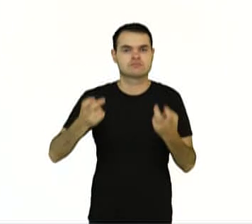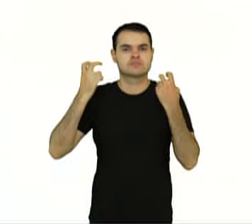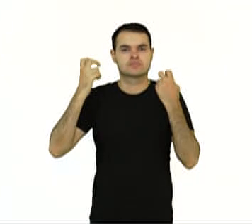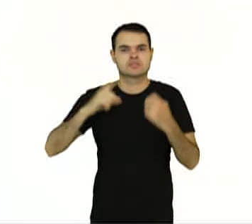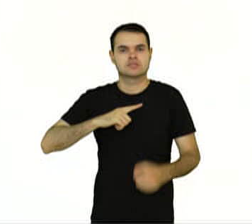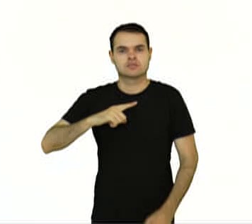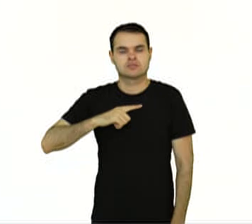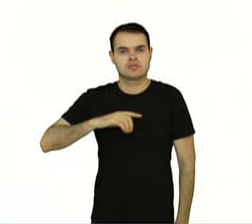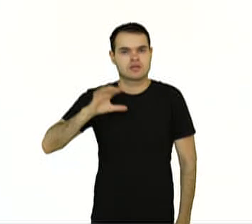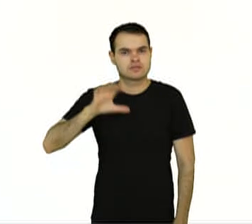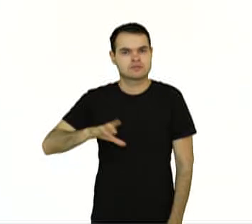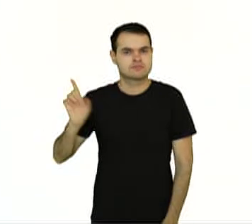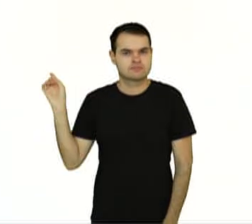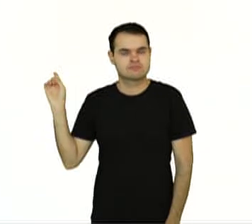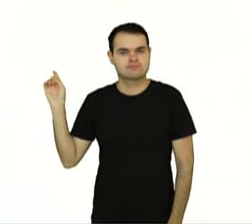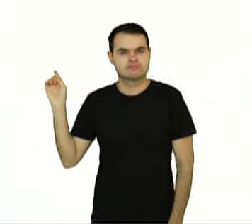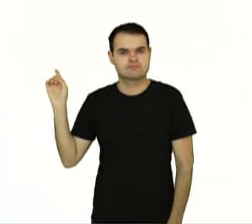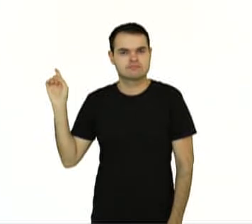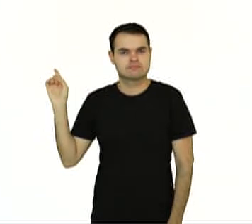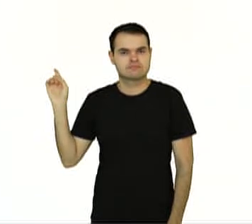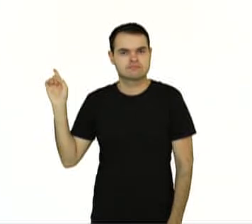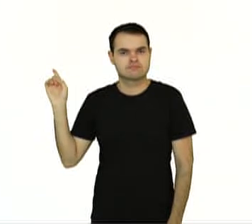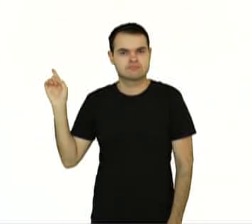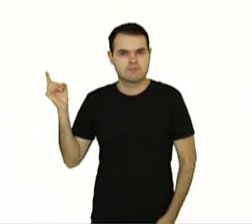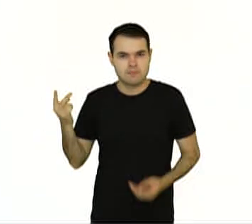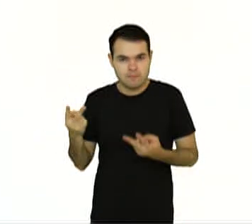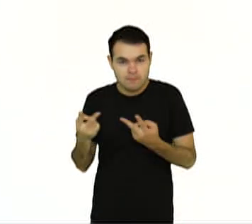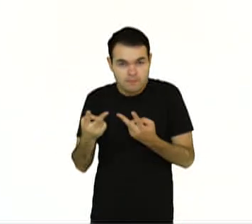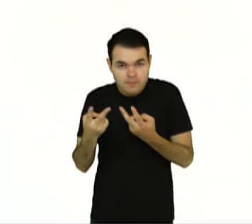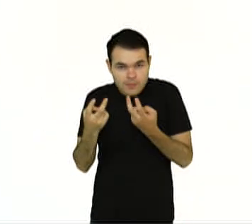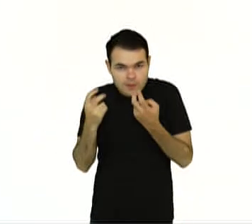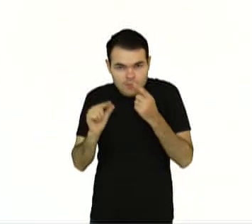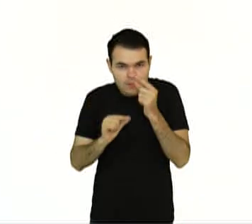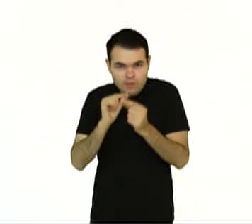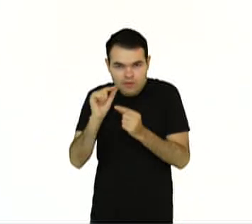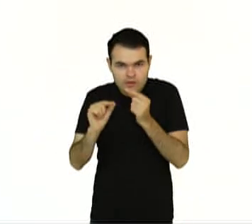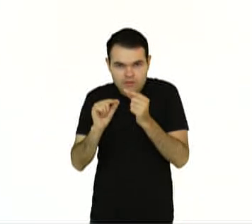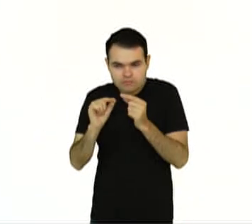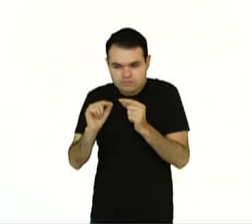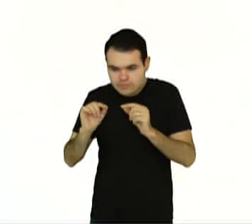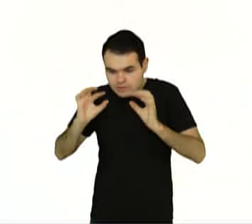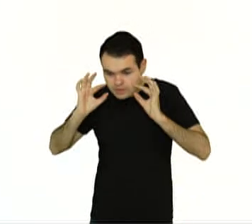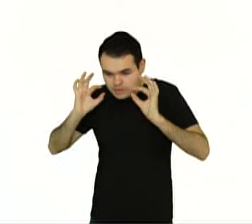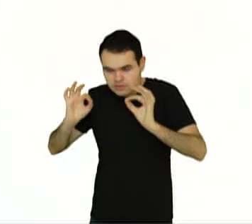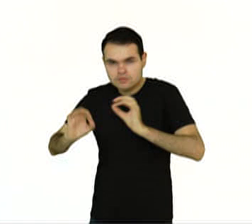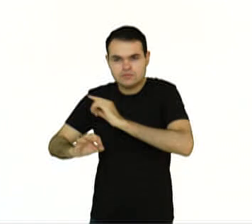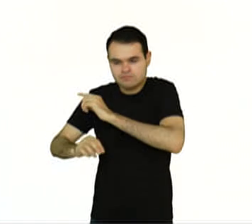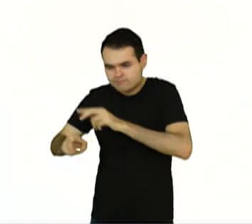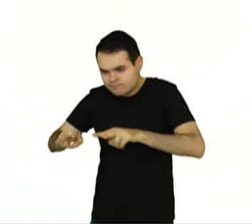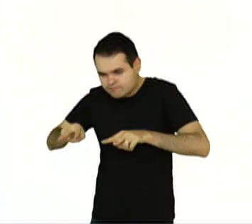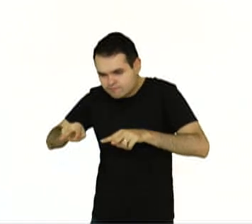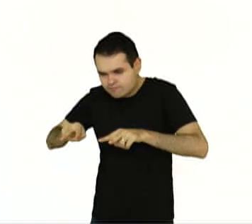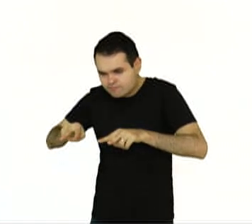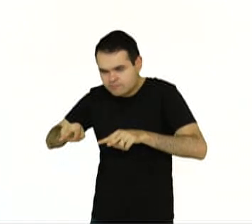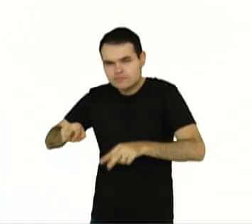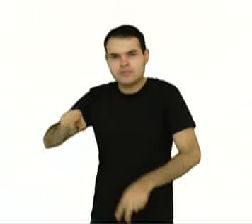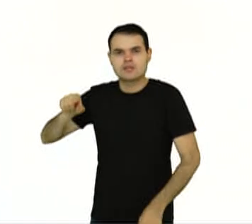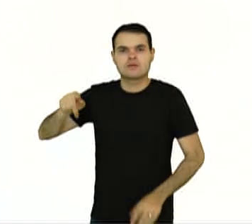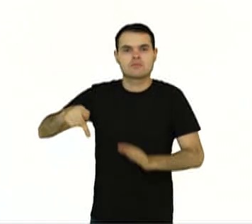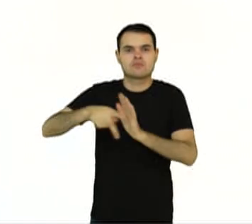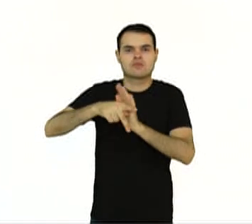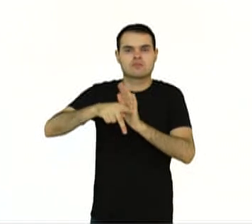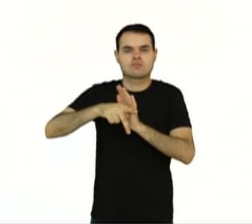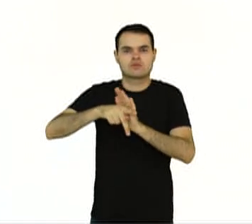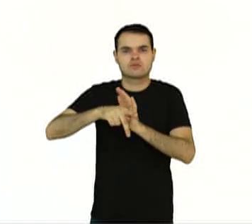de fonte. Esse tipo de observação, que era feito há muito tempo, é utilizado inclusive na indústria